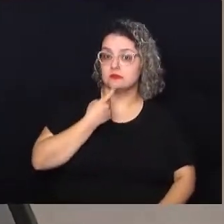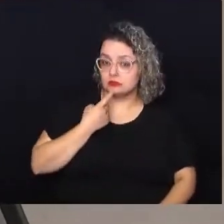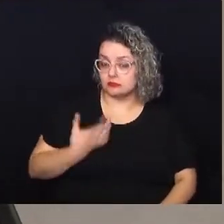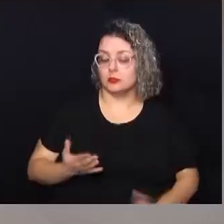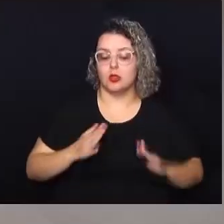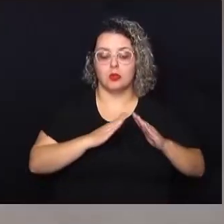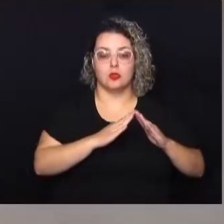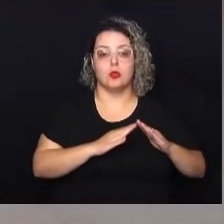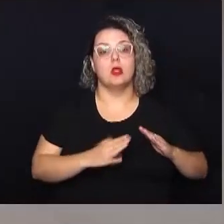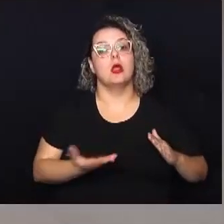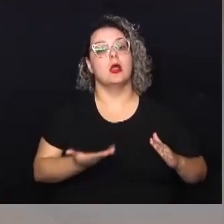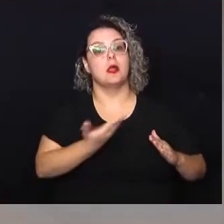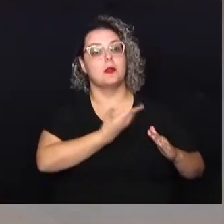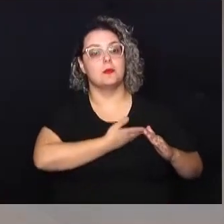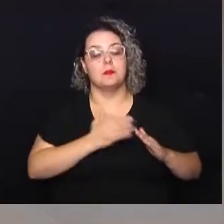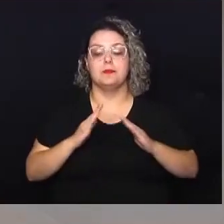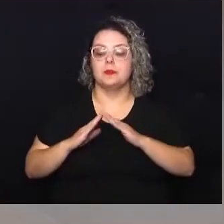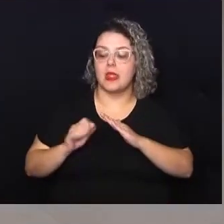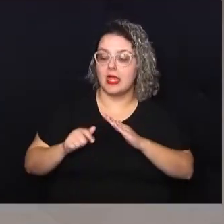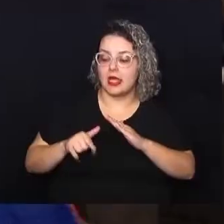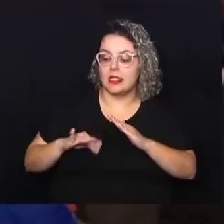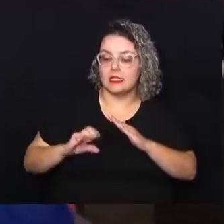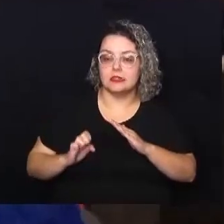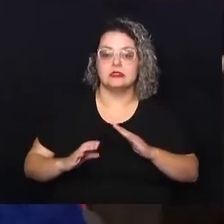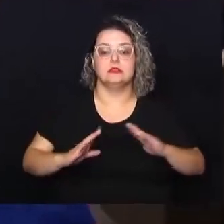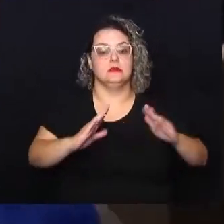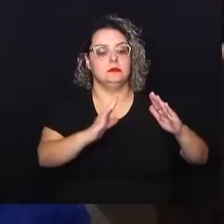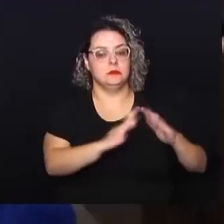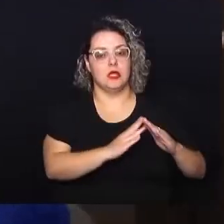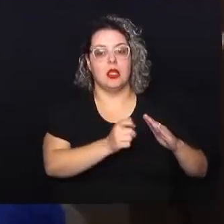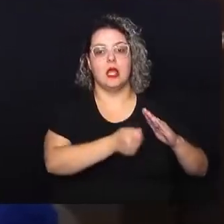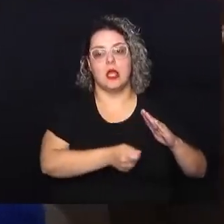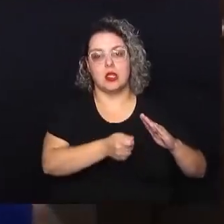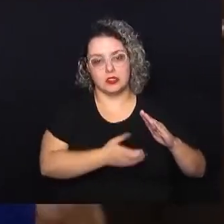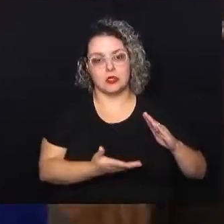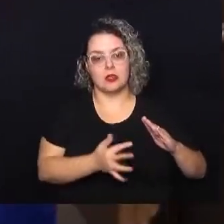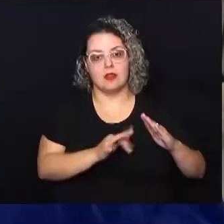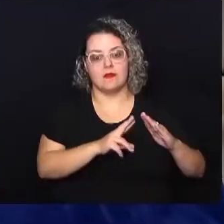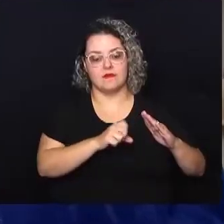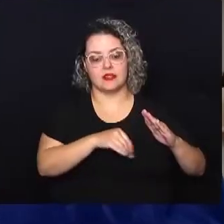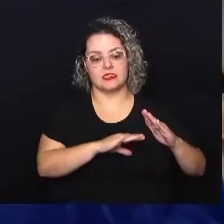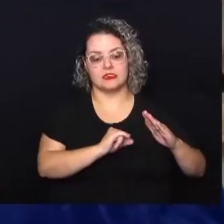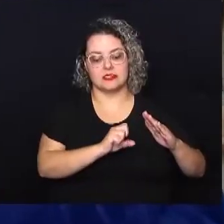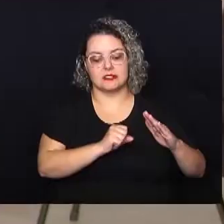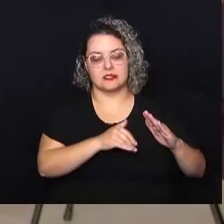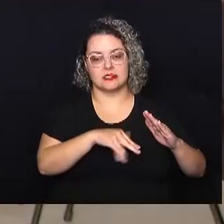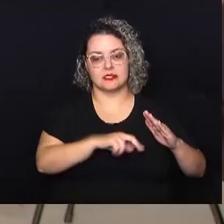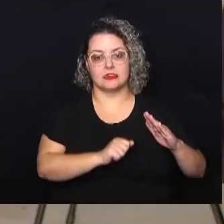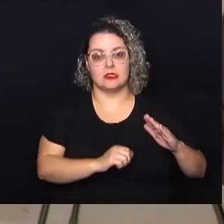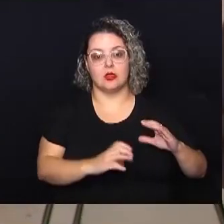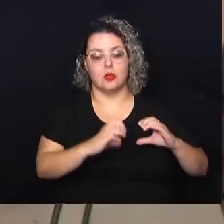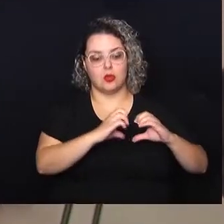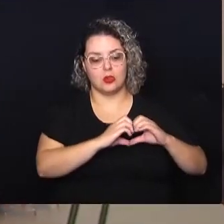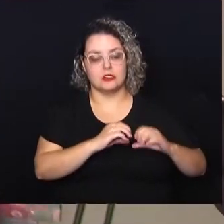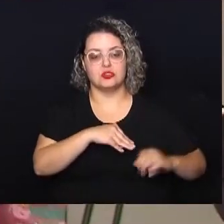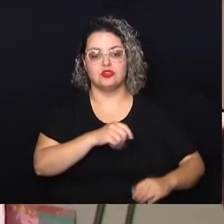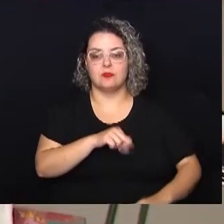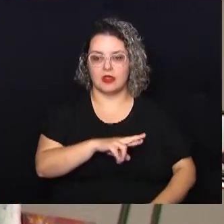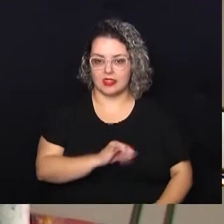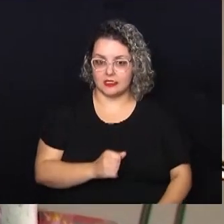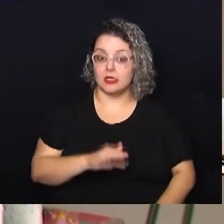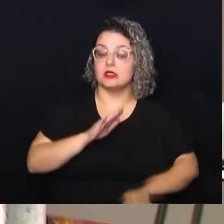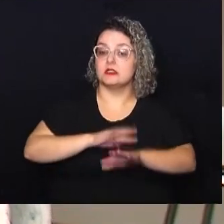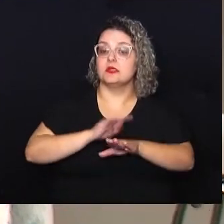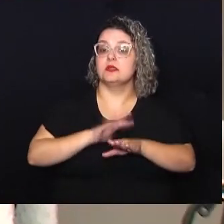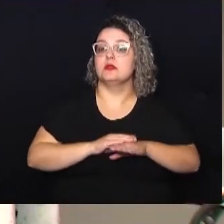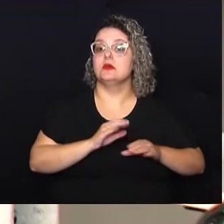Amizade, Lar Alice de Oliveira e na Associação Franciscana do Coração de Maria. As atividades são